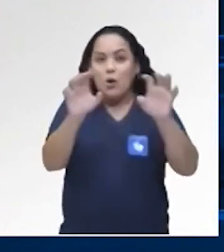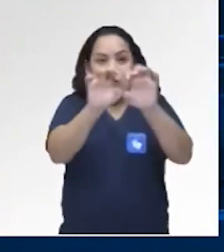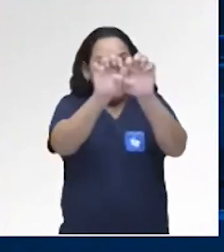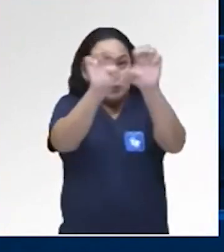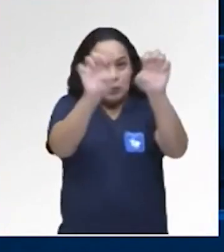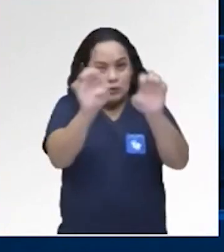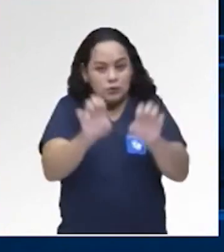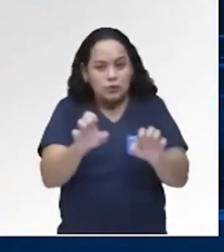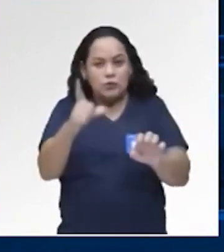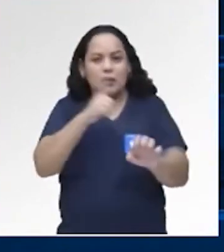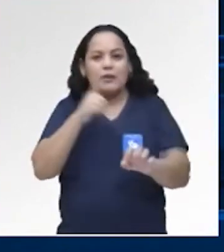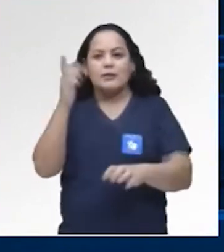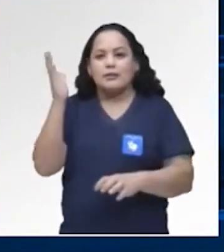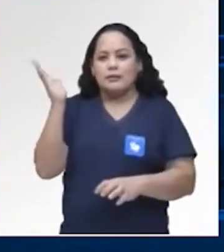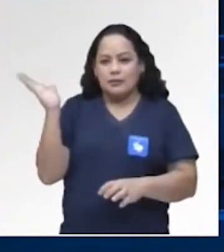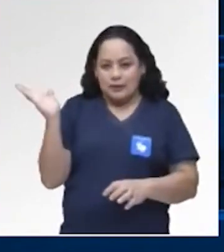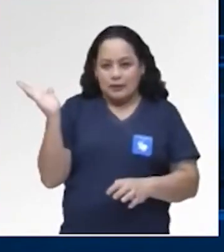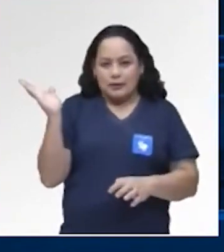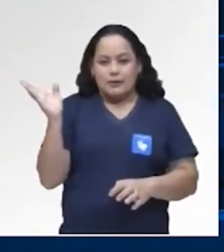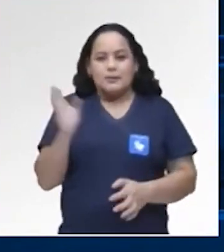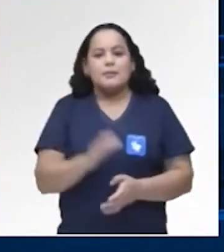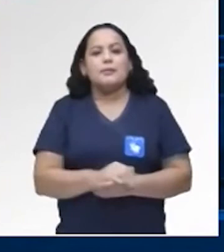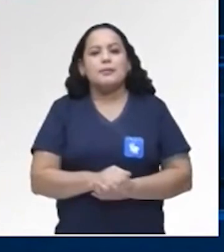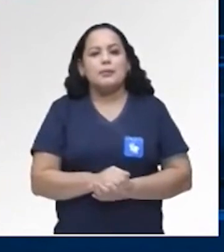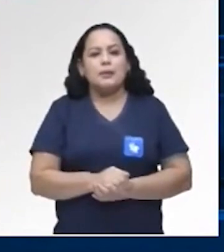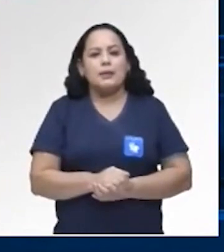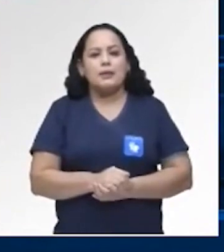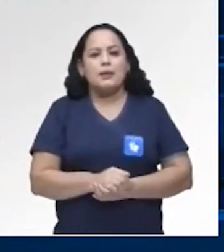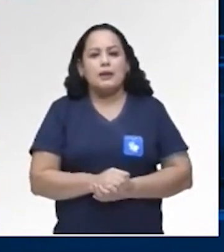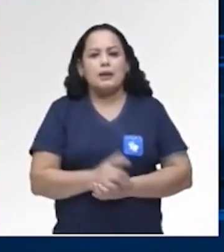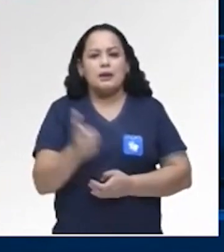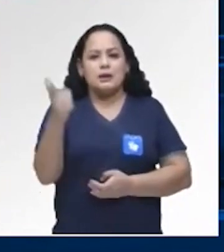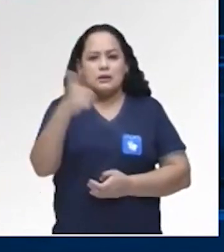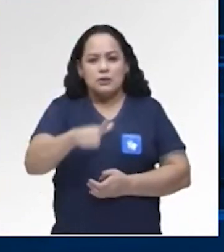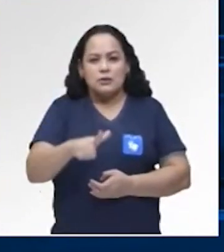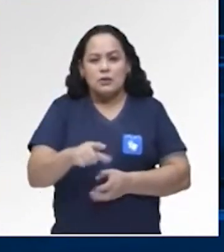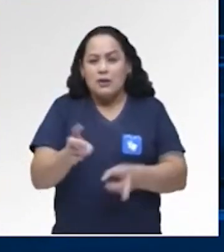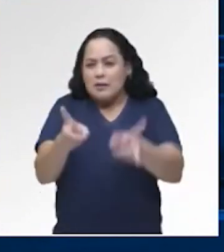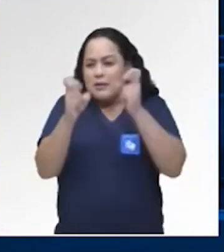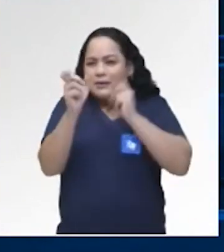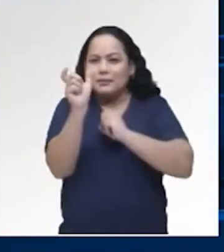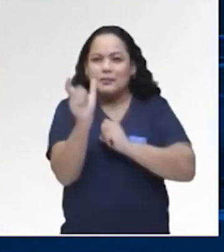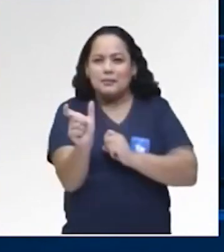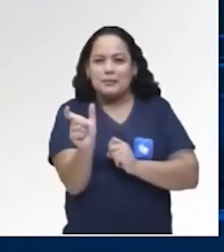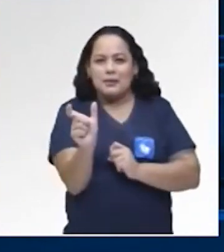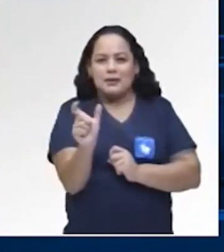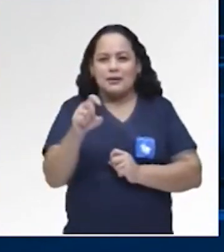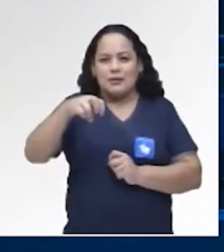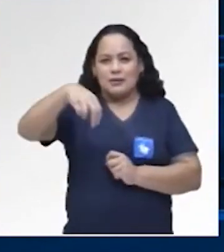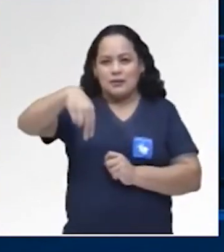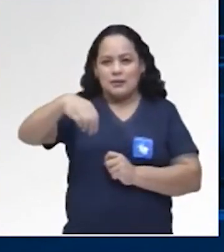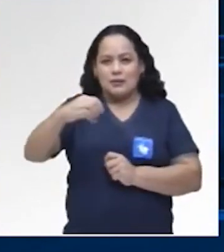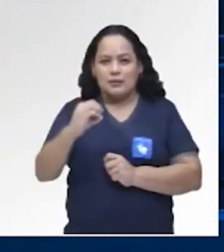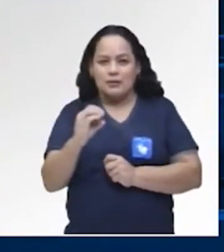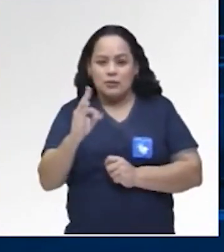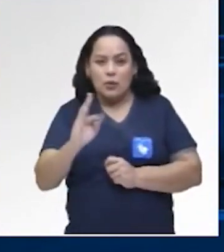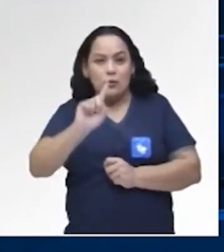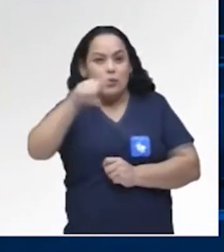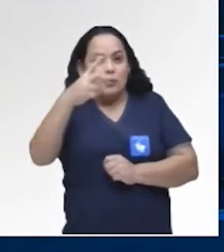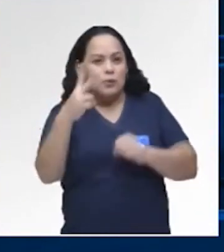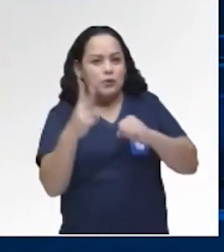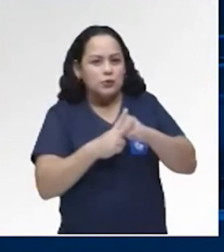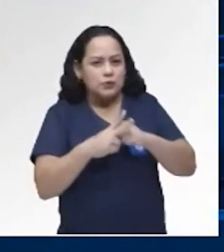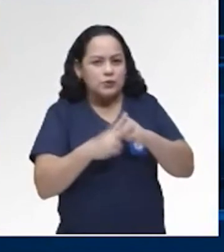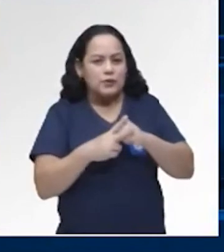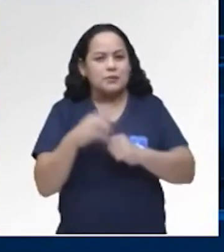uma estrutura aqui, e eu chamo atenção mais uma vez para a presença do not, logo após o verbo auxiliar, tá